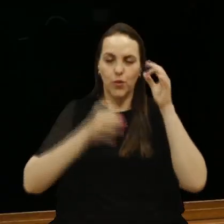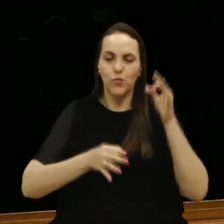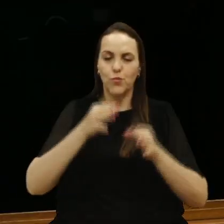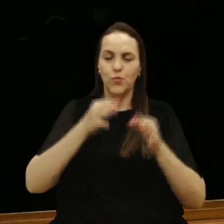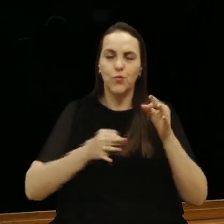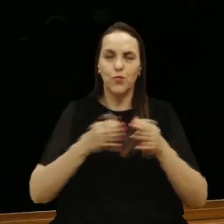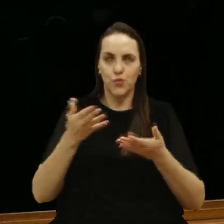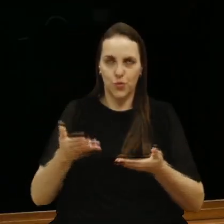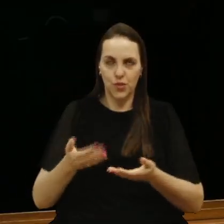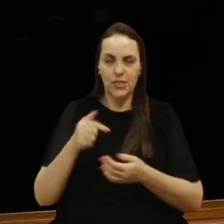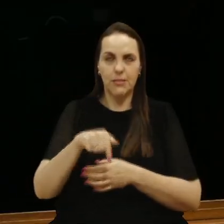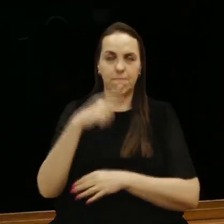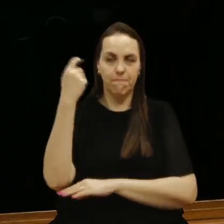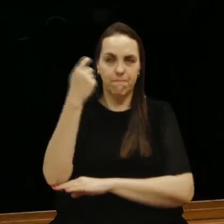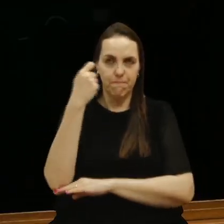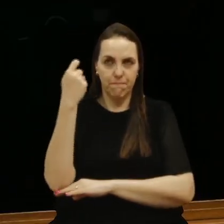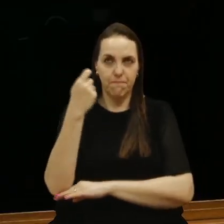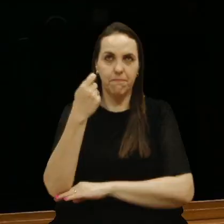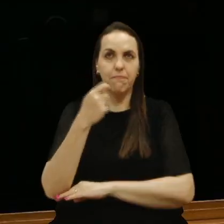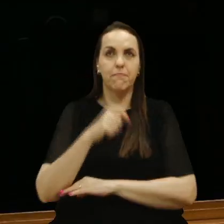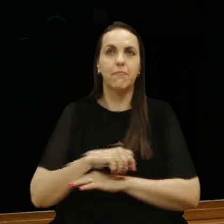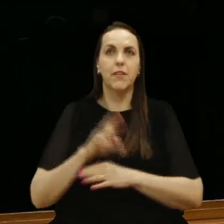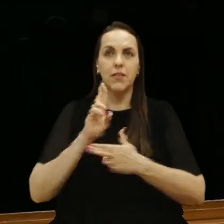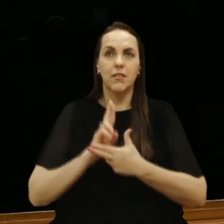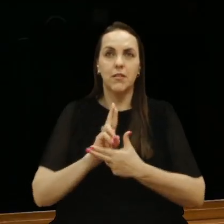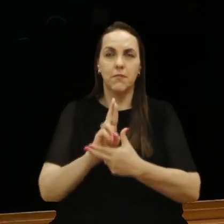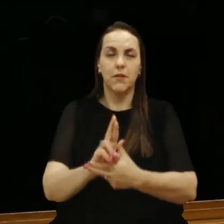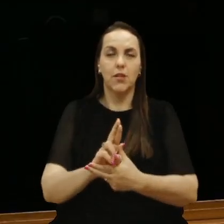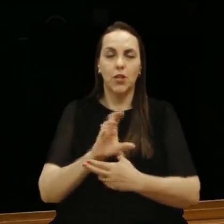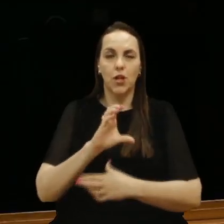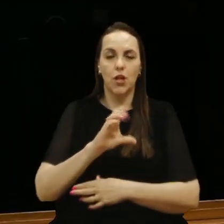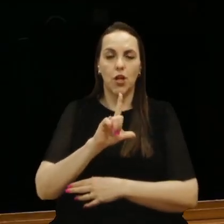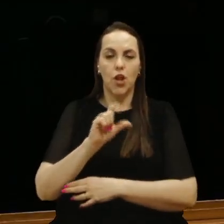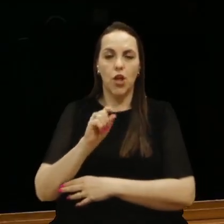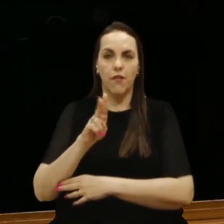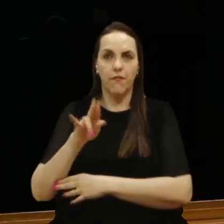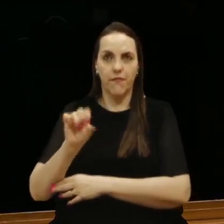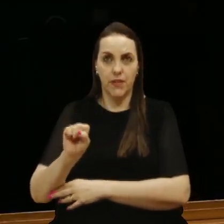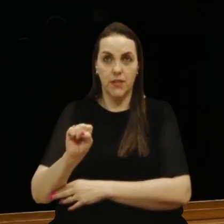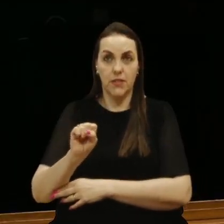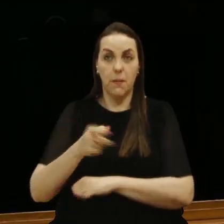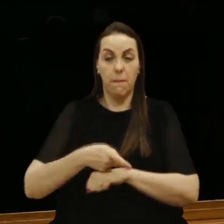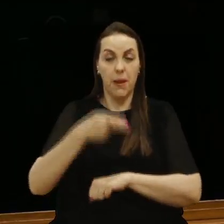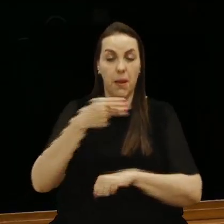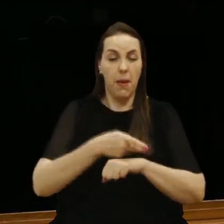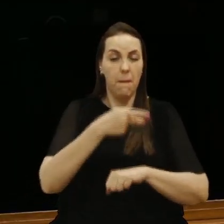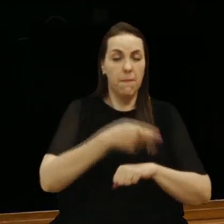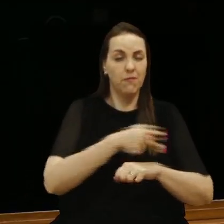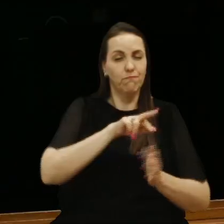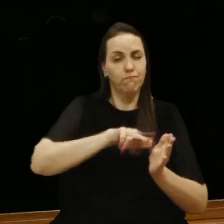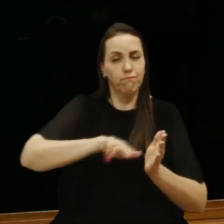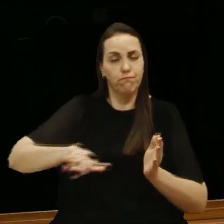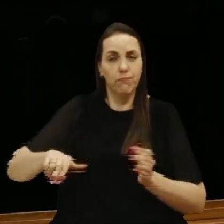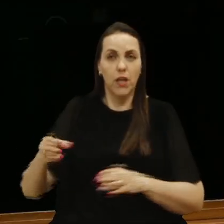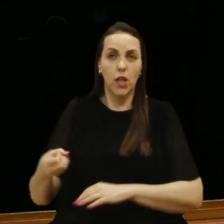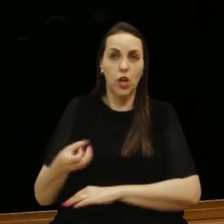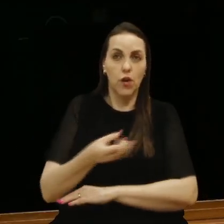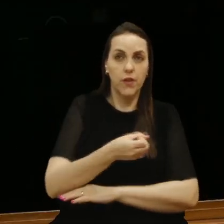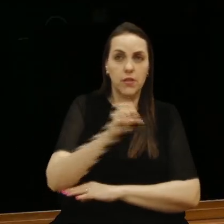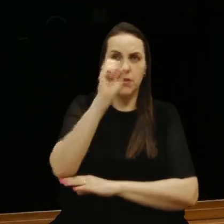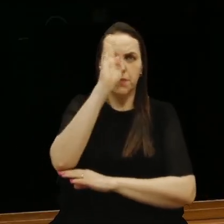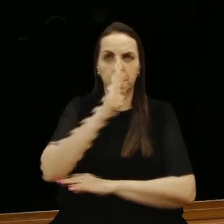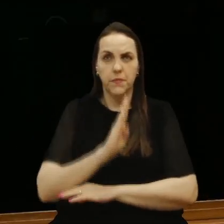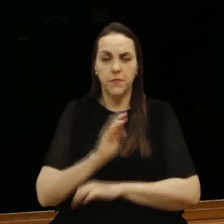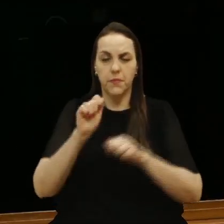Clóvis Moacir Matana Ramos, que venceu diversos prêmios de inovação no Brasil, com a apresentação do